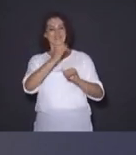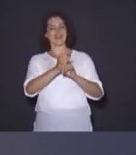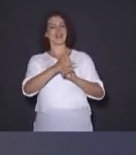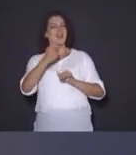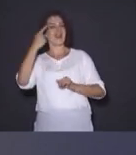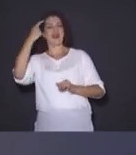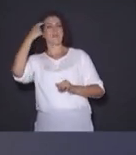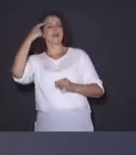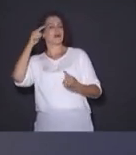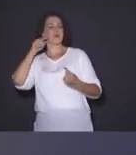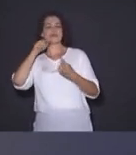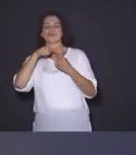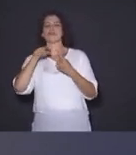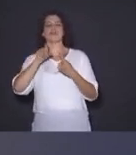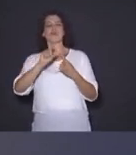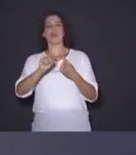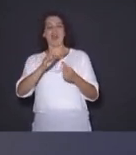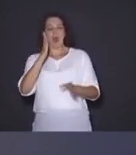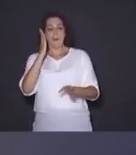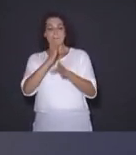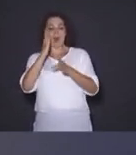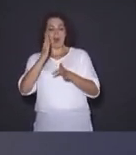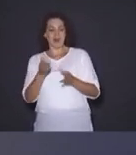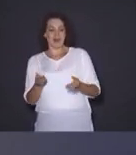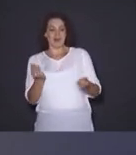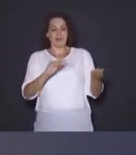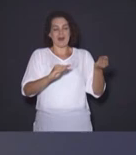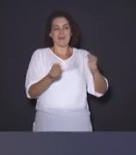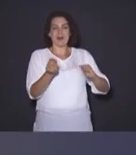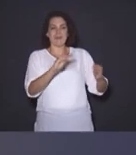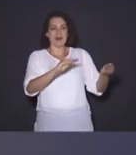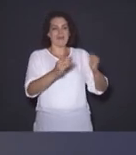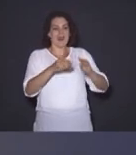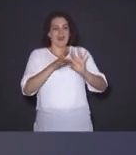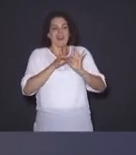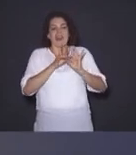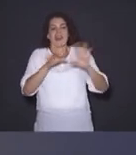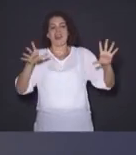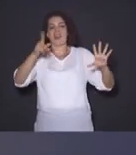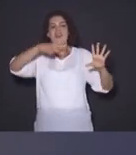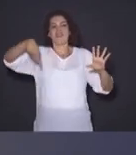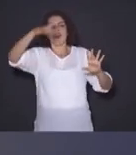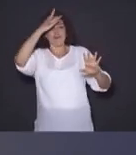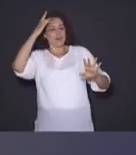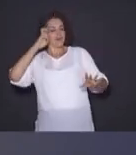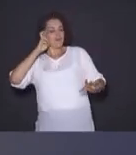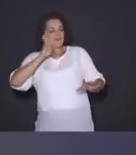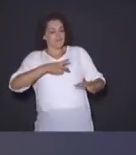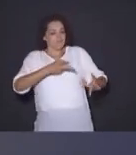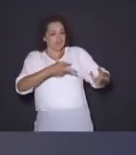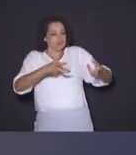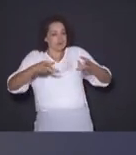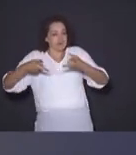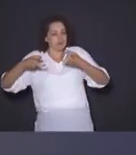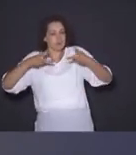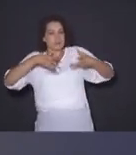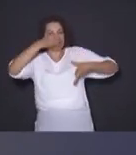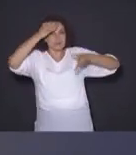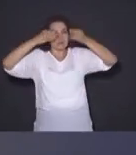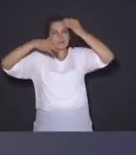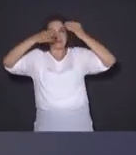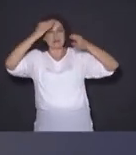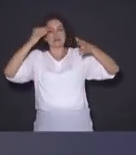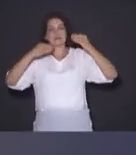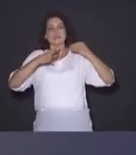colocaram todas as suas descobertas a serviço da humanidade por isso a importância de termos esses debates licenciado